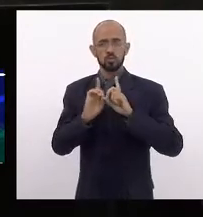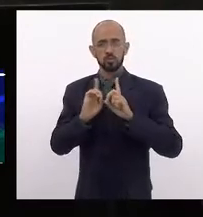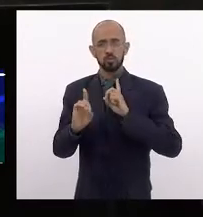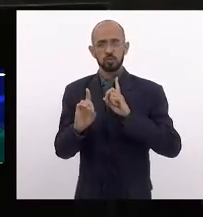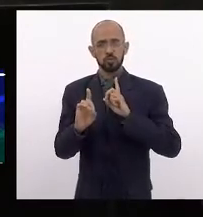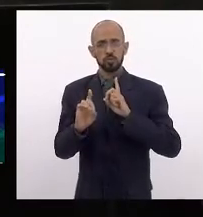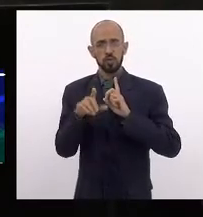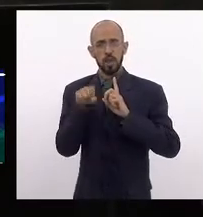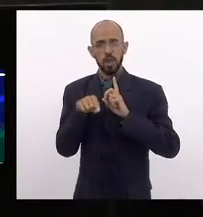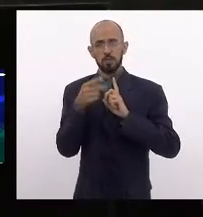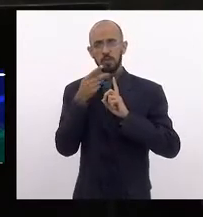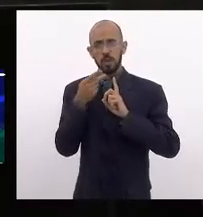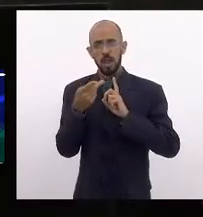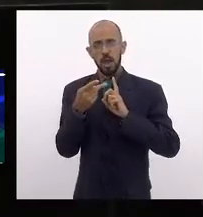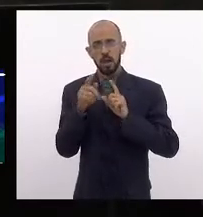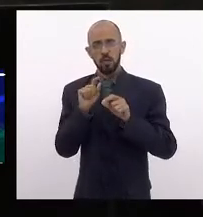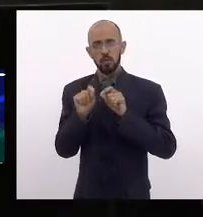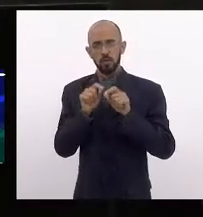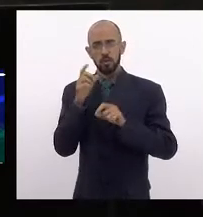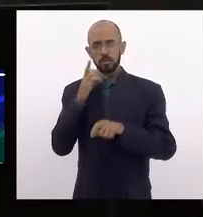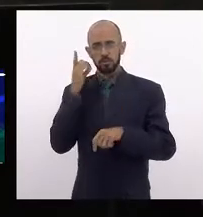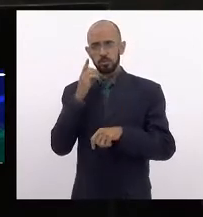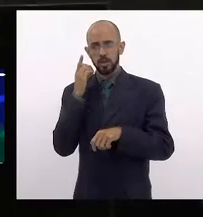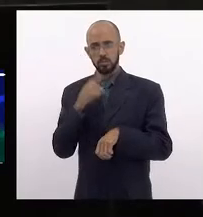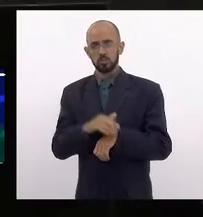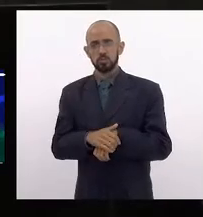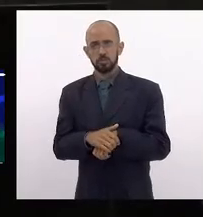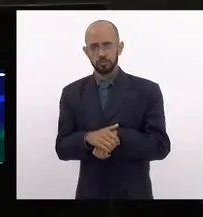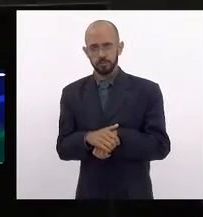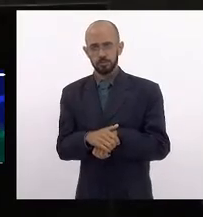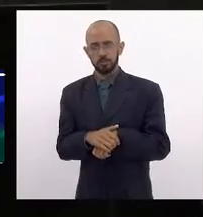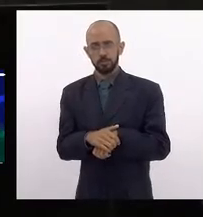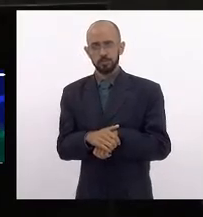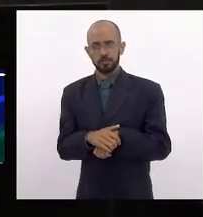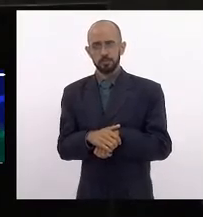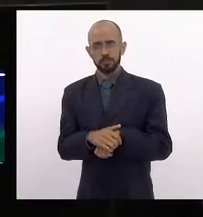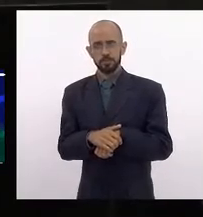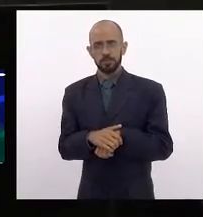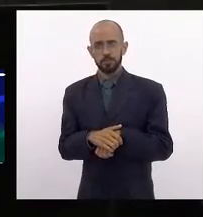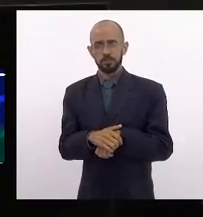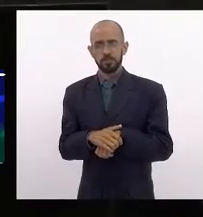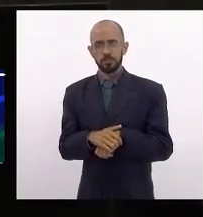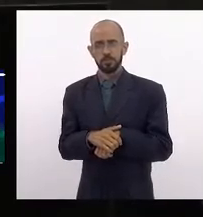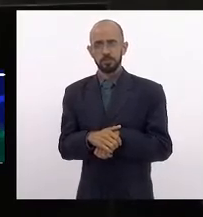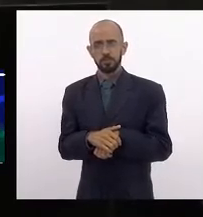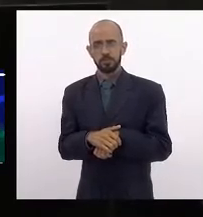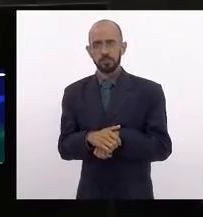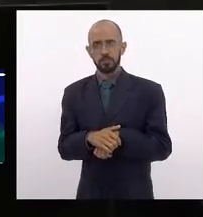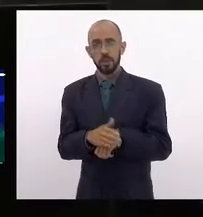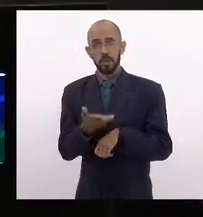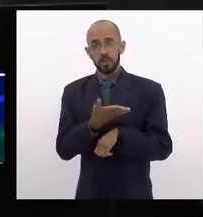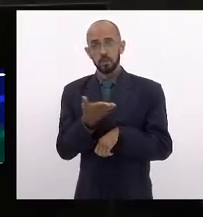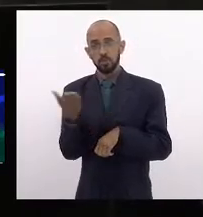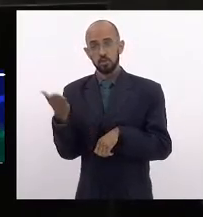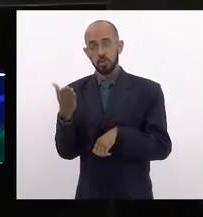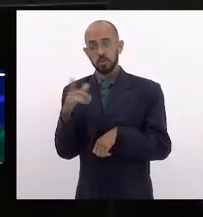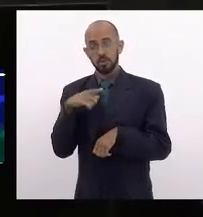é para dizer o choro dos deputados que tenham clareza